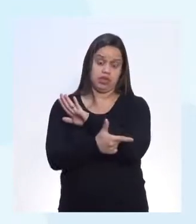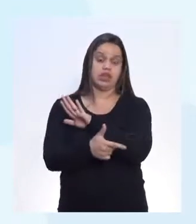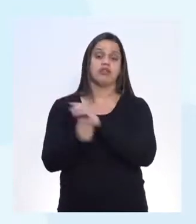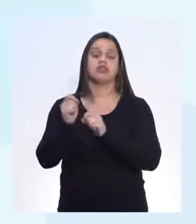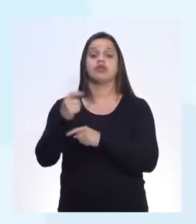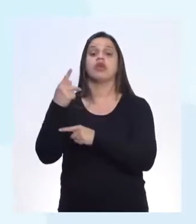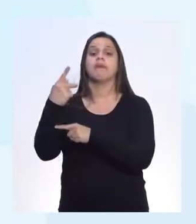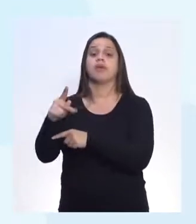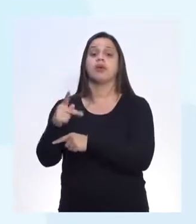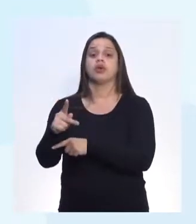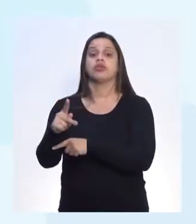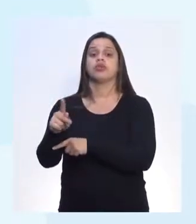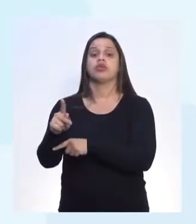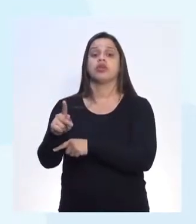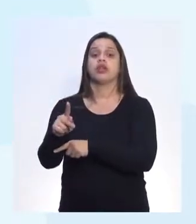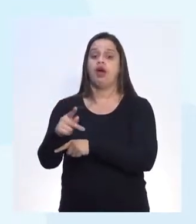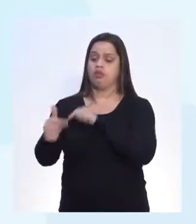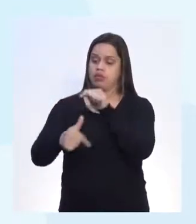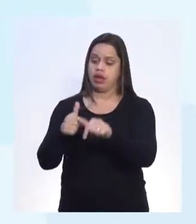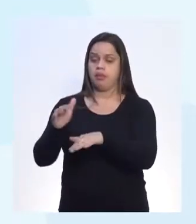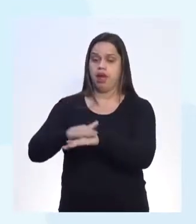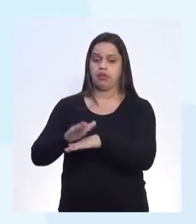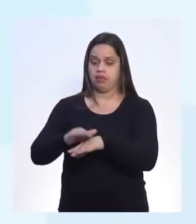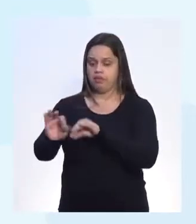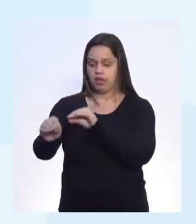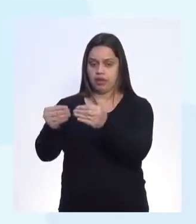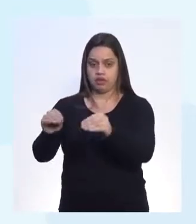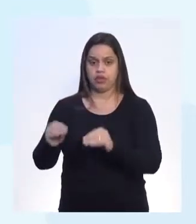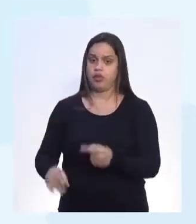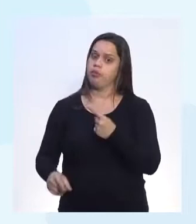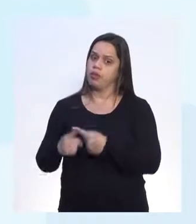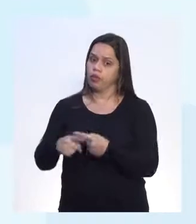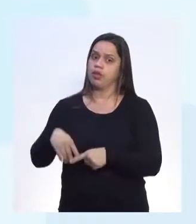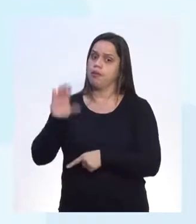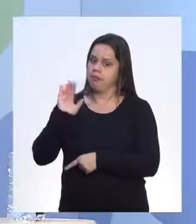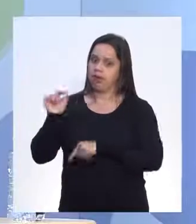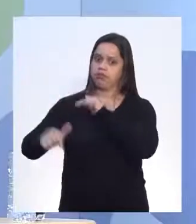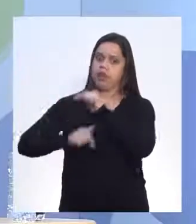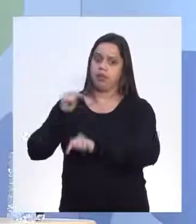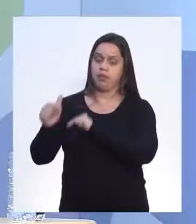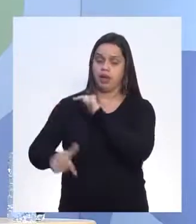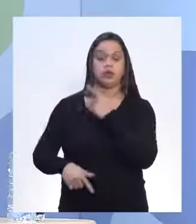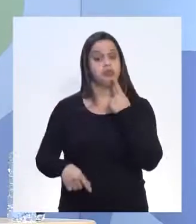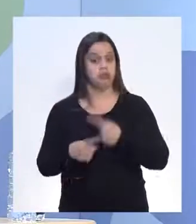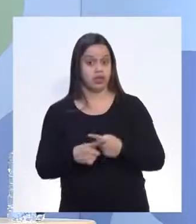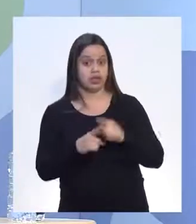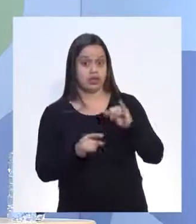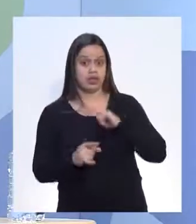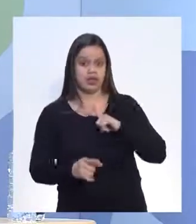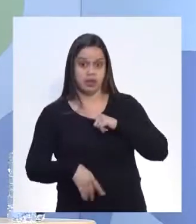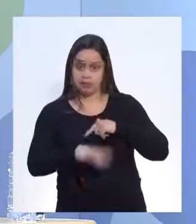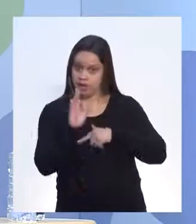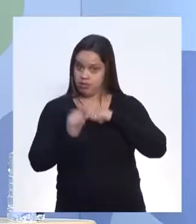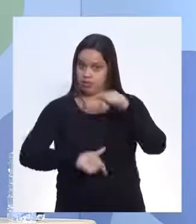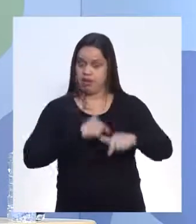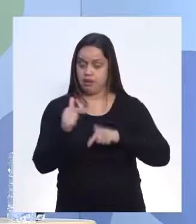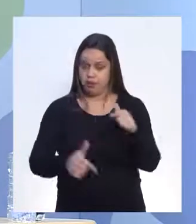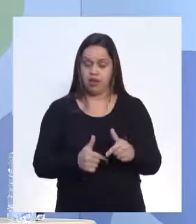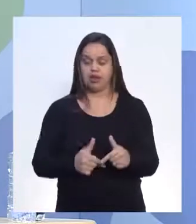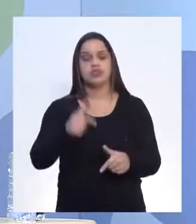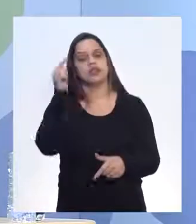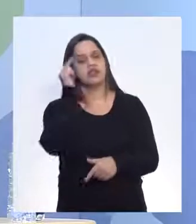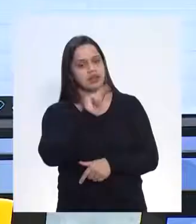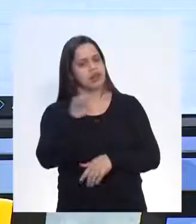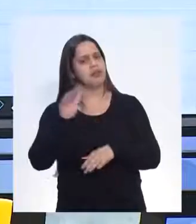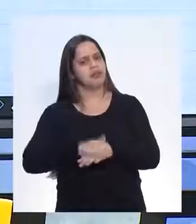ao trabalho dele, é isso, Jonas? Nada mais justo, né? Nada. O cara teve mais trabalho, né? Quando você tem mais trabalho, você ganha mais, não é assim?